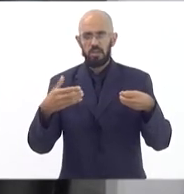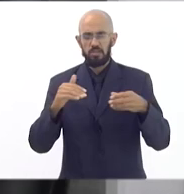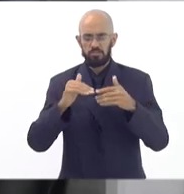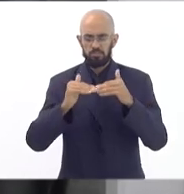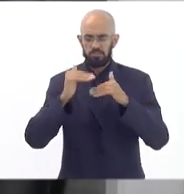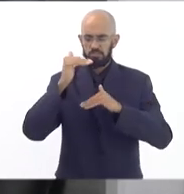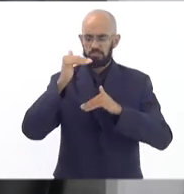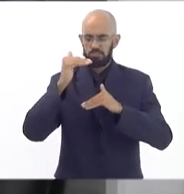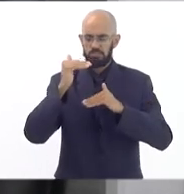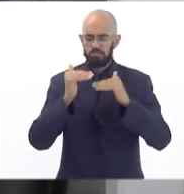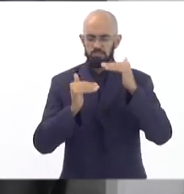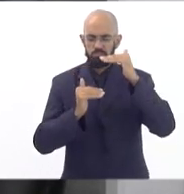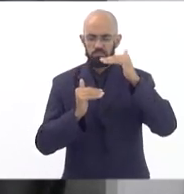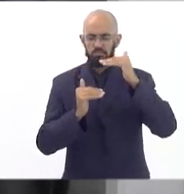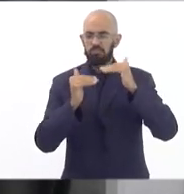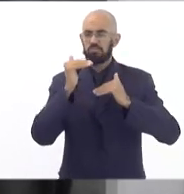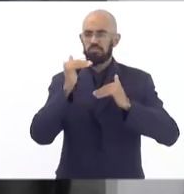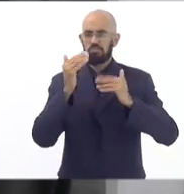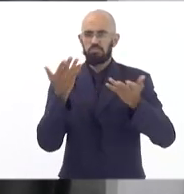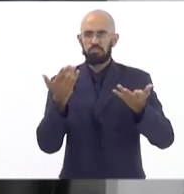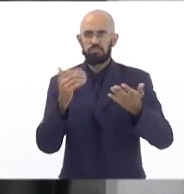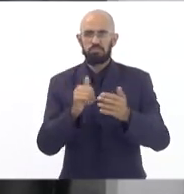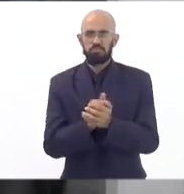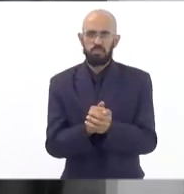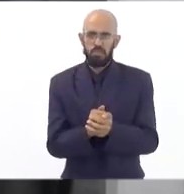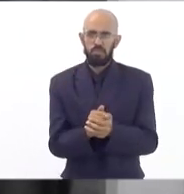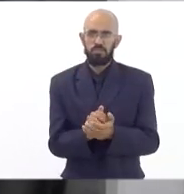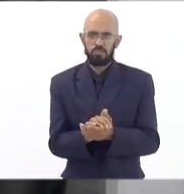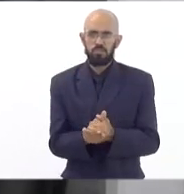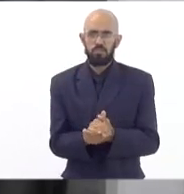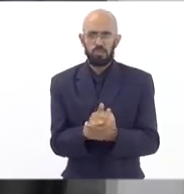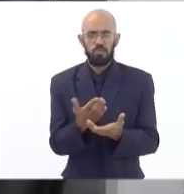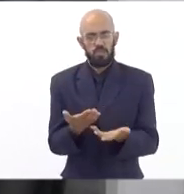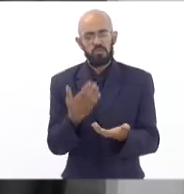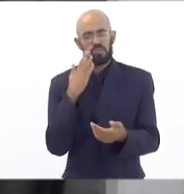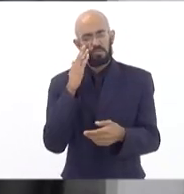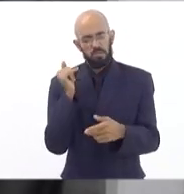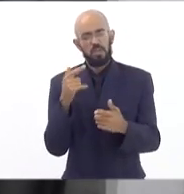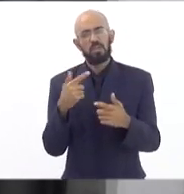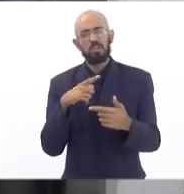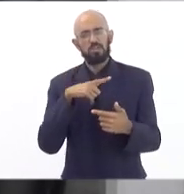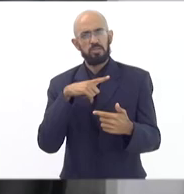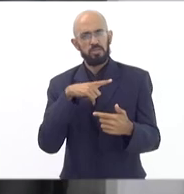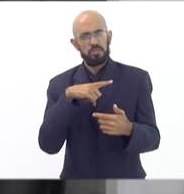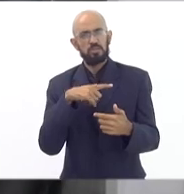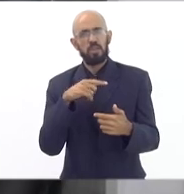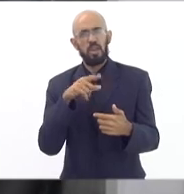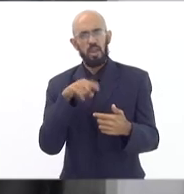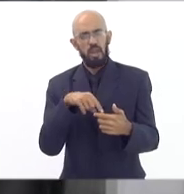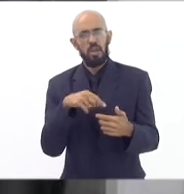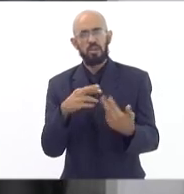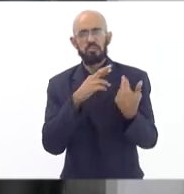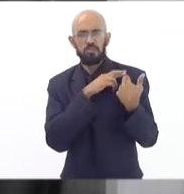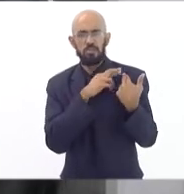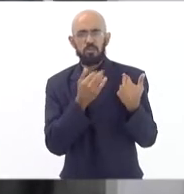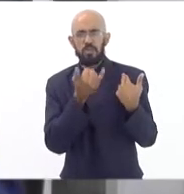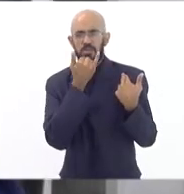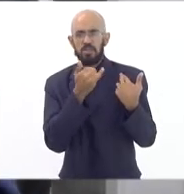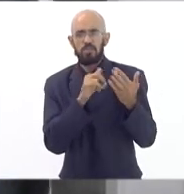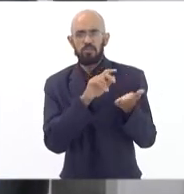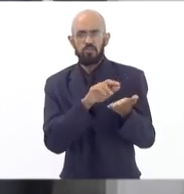plataforma para distância do piso do trem ti tem sido responsável por muitos acidentes